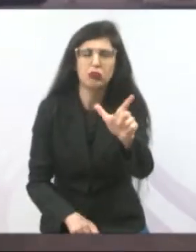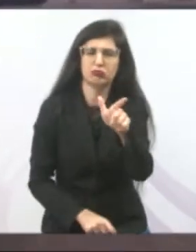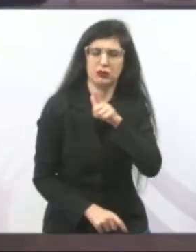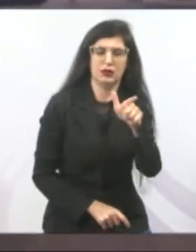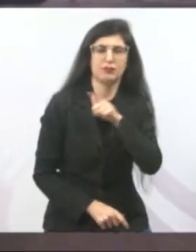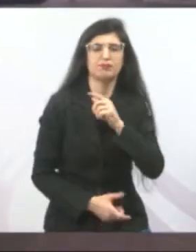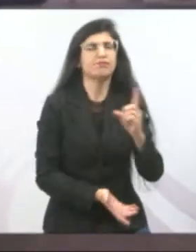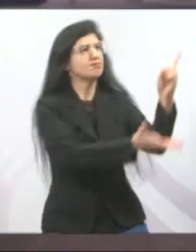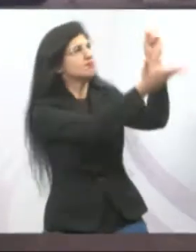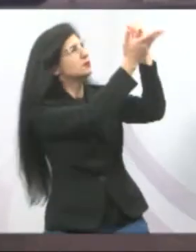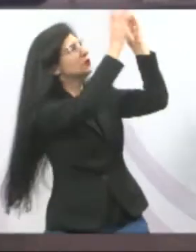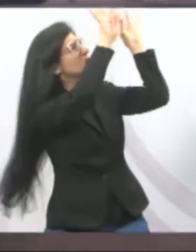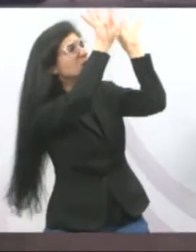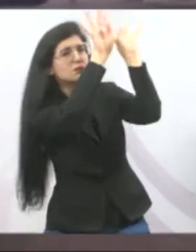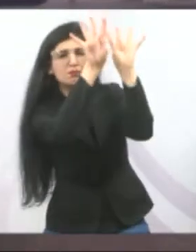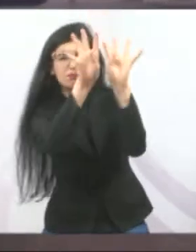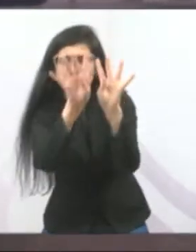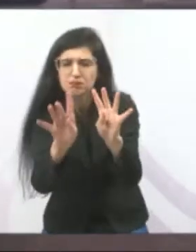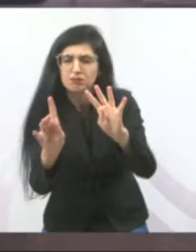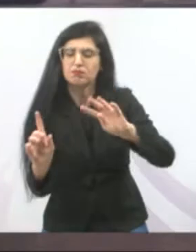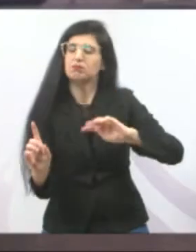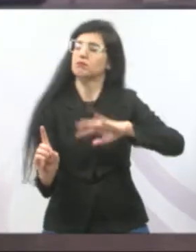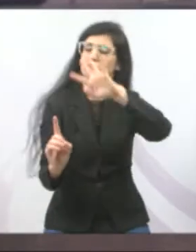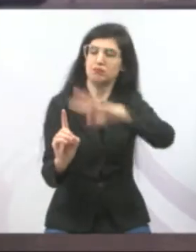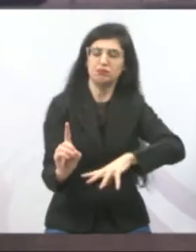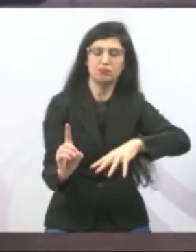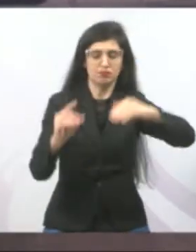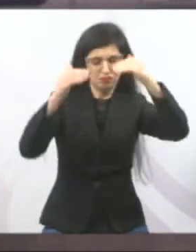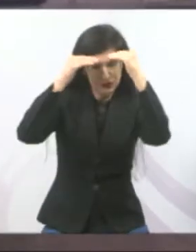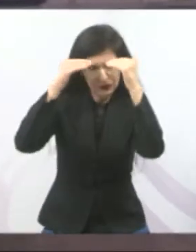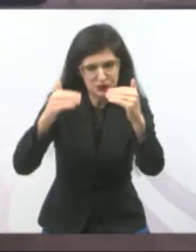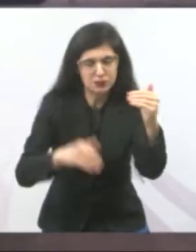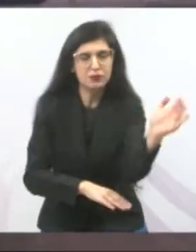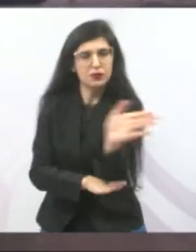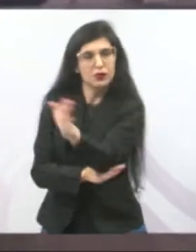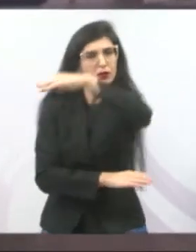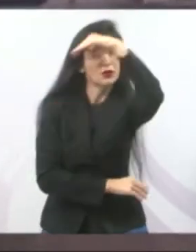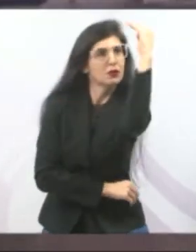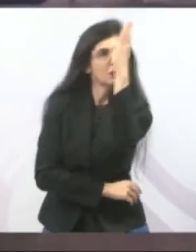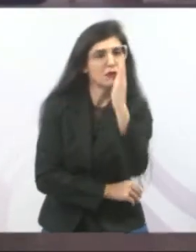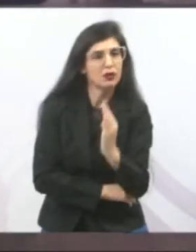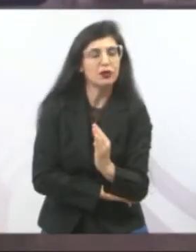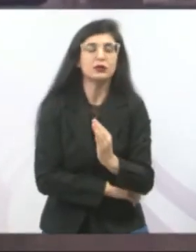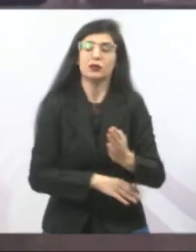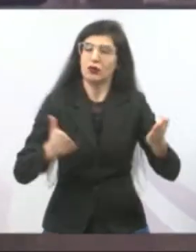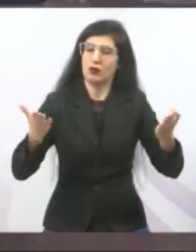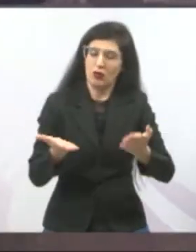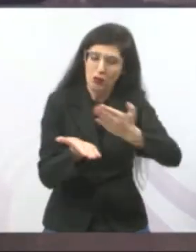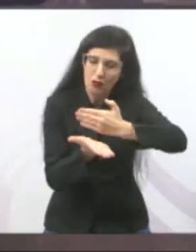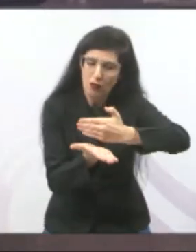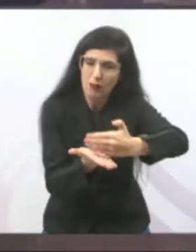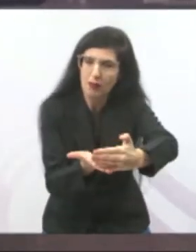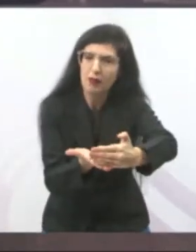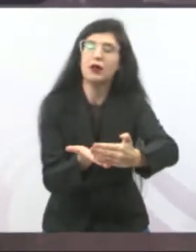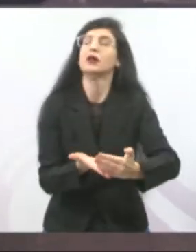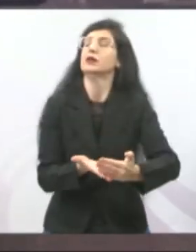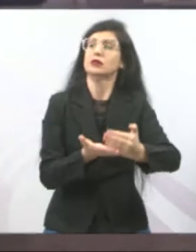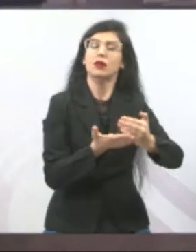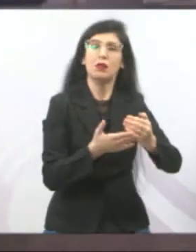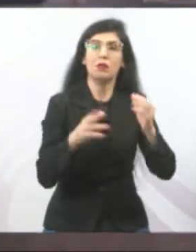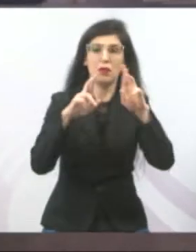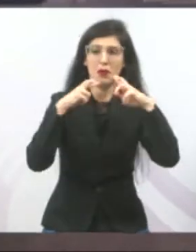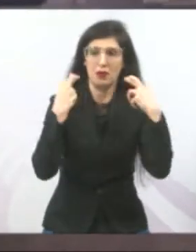Senhores membros da mesa, senhores vereadores, senhores servidores, senhores telespectadores, senhores internautas, em especial aqueles que nos